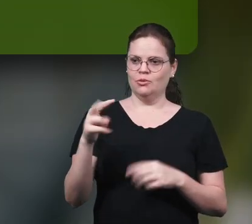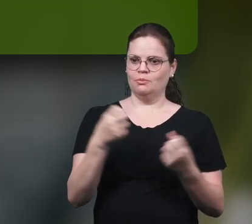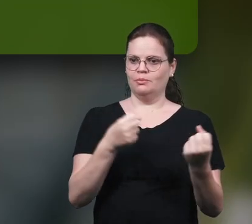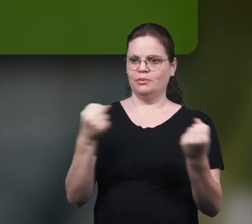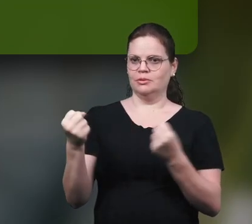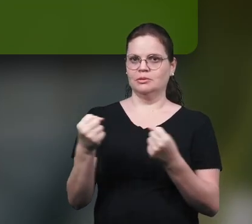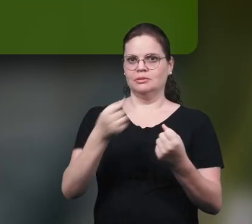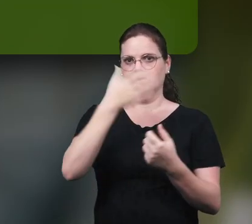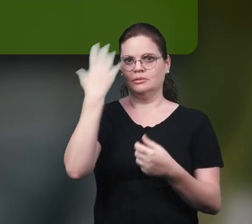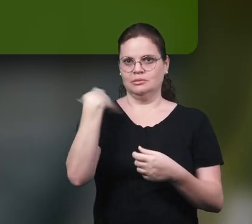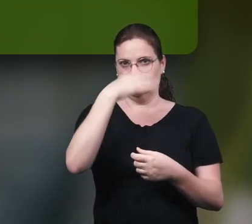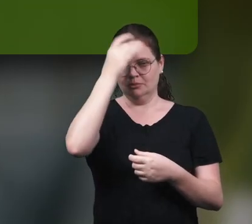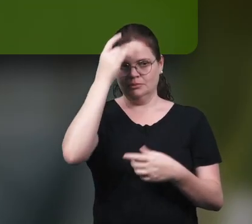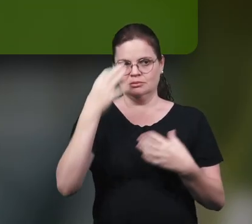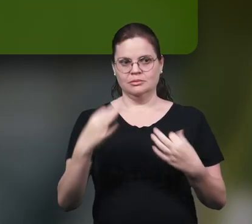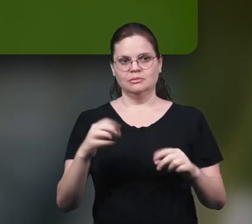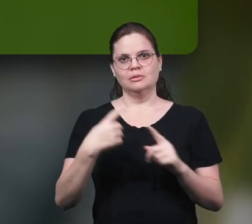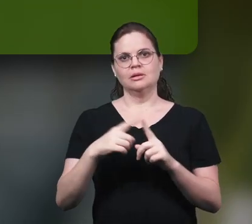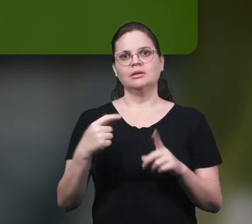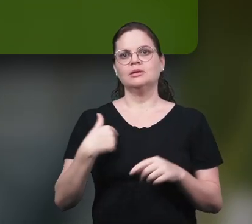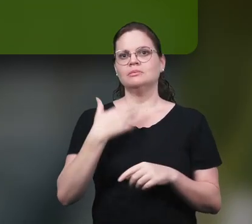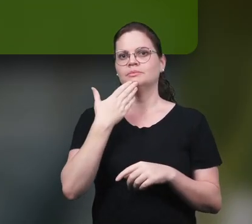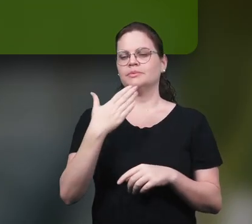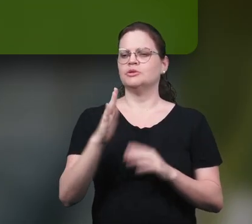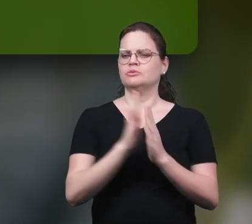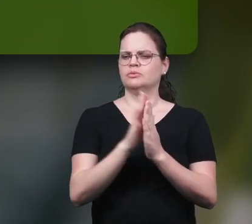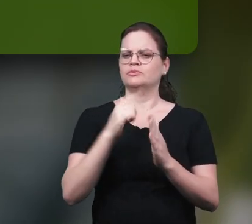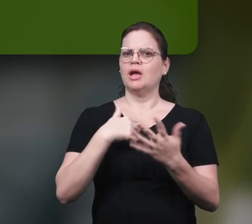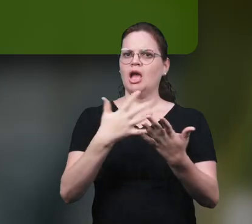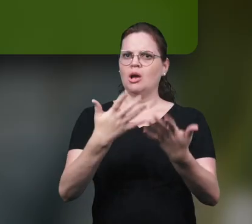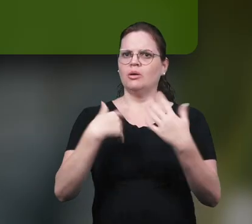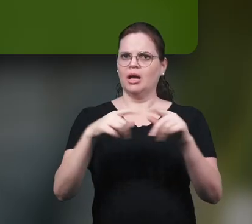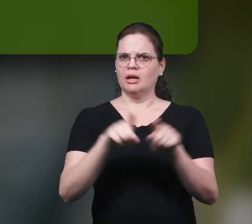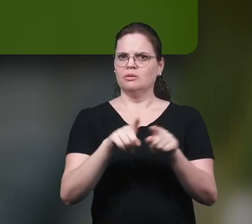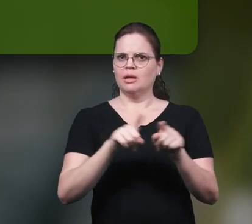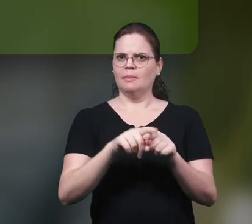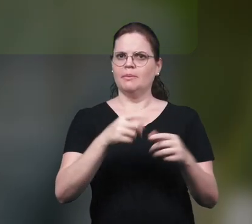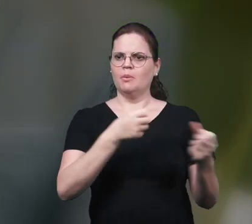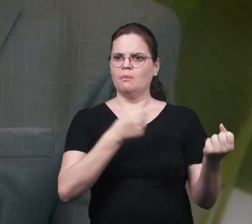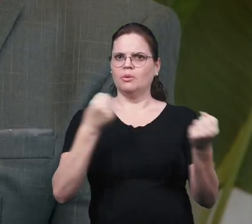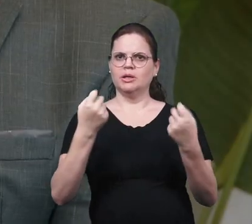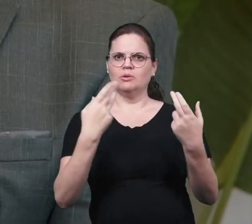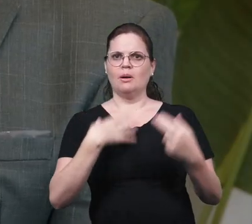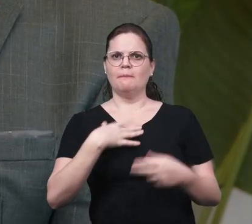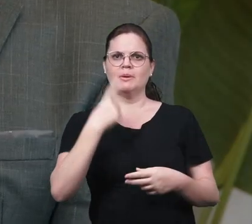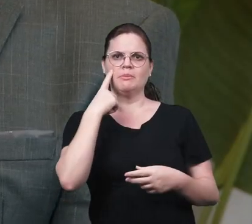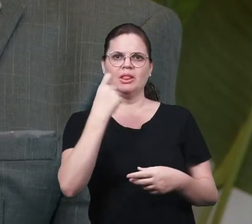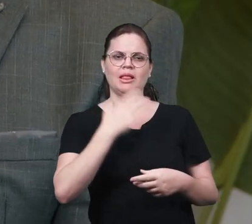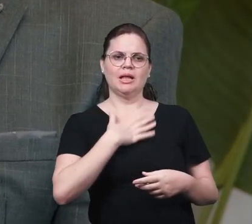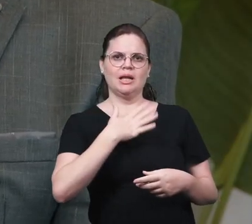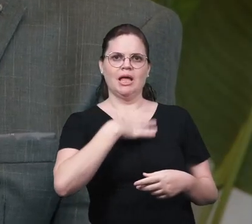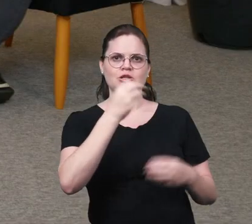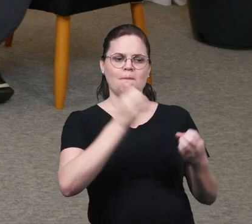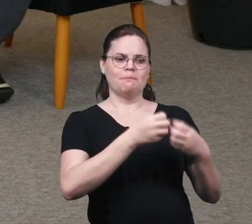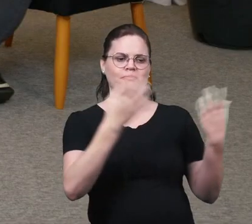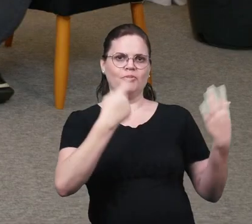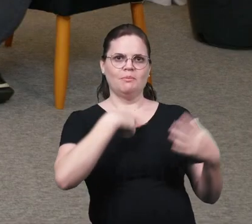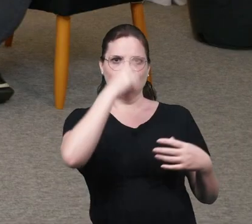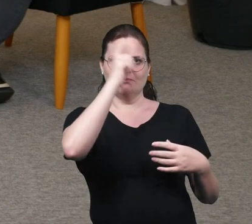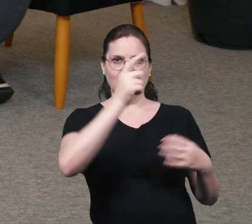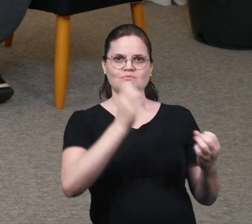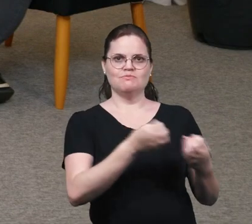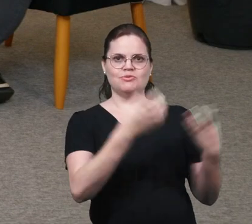Santo e ele pediu esse poder para que ele pudesse usar na profissão dele, o interesse mais pessoal, né, Lucas?